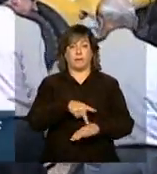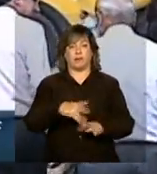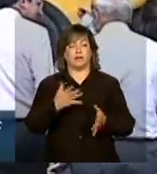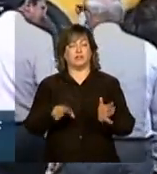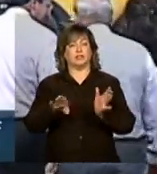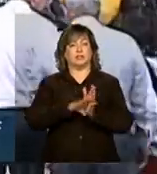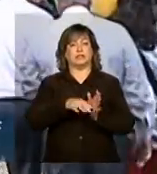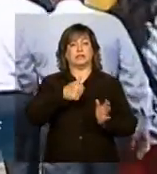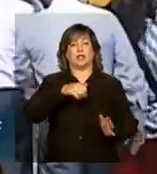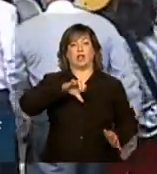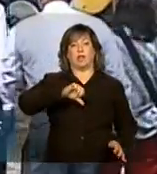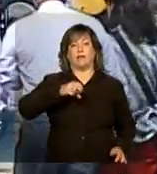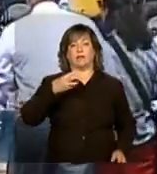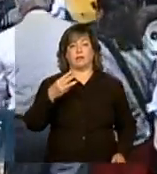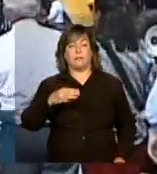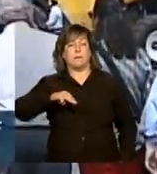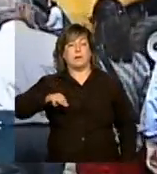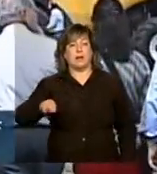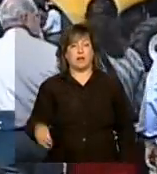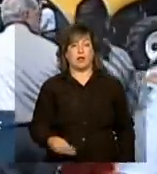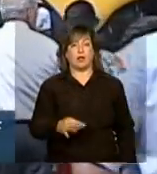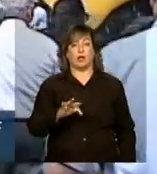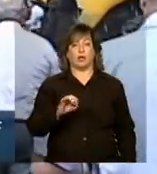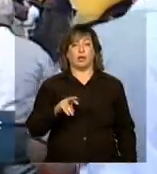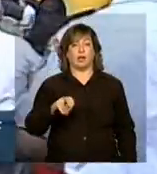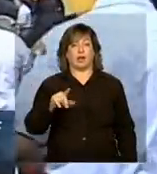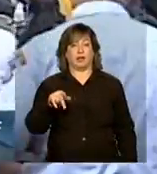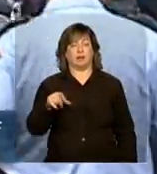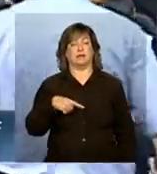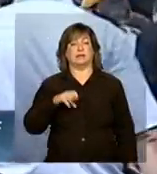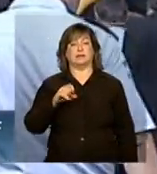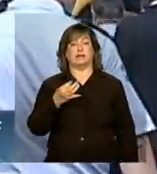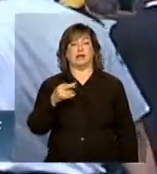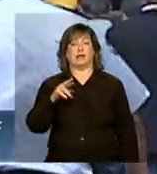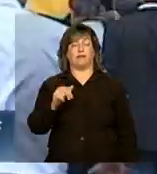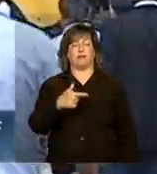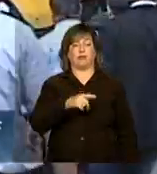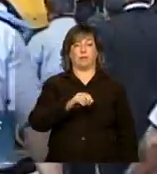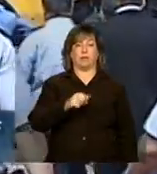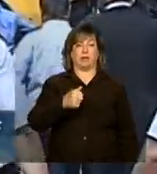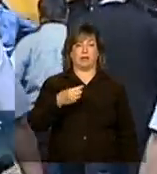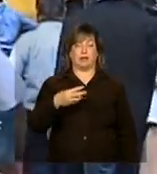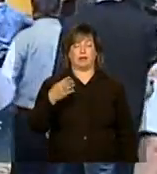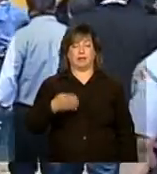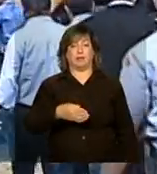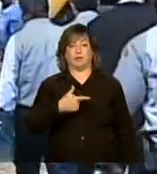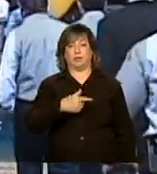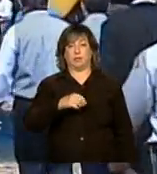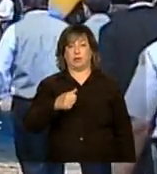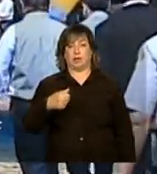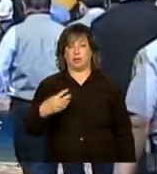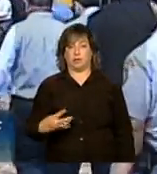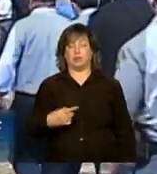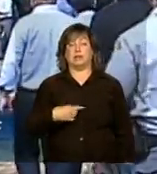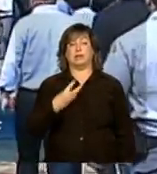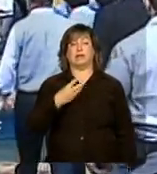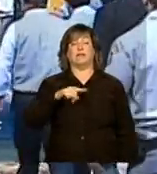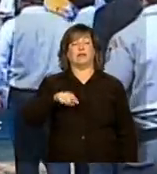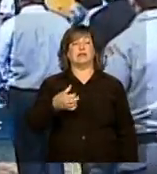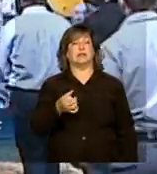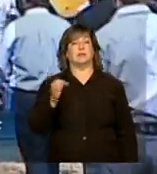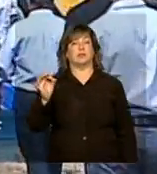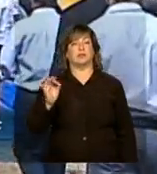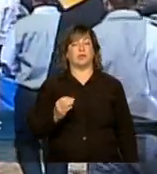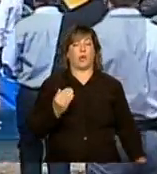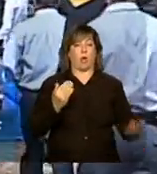193 milhões de toneladas na safra 2013 e 2014 um aumento de 3,6 por em relação